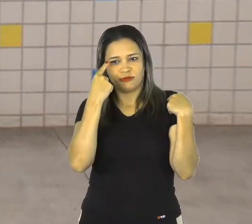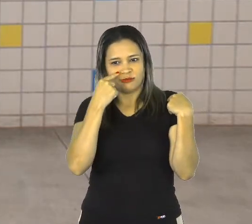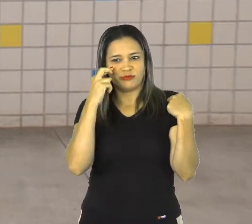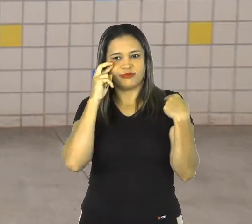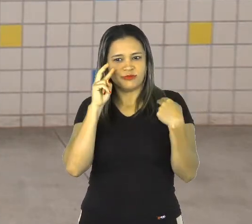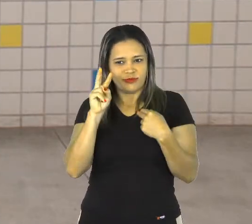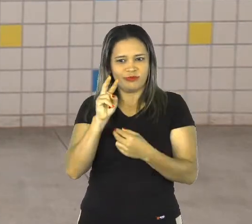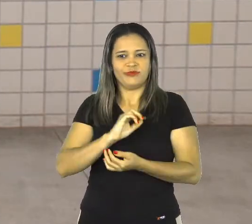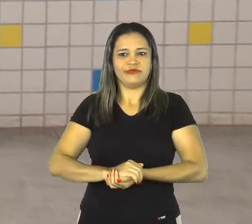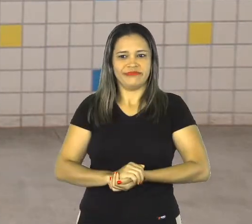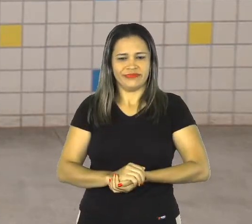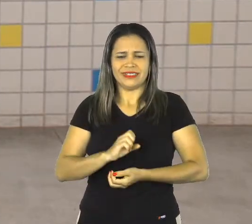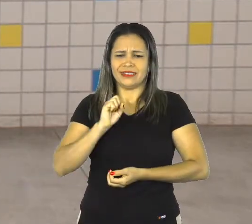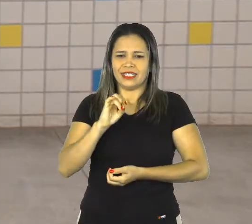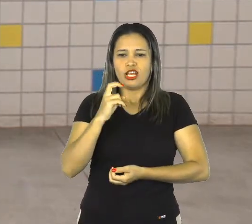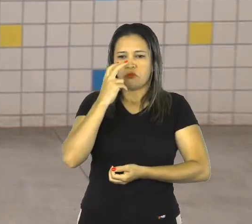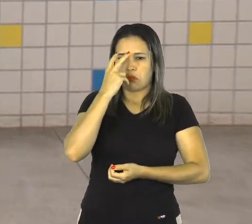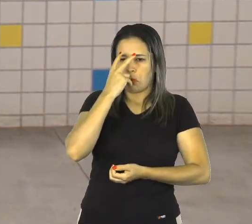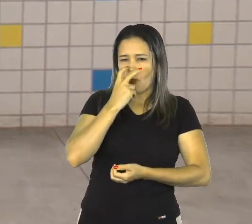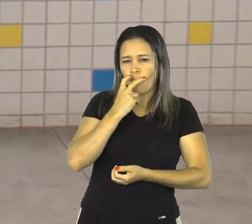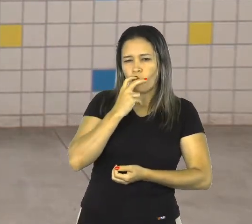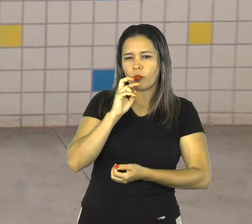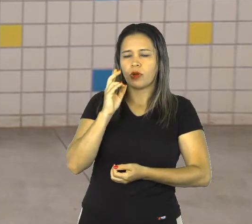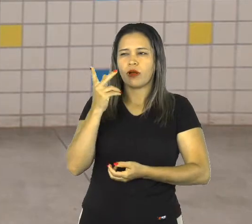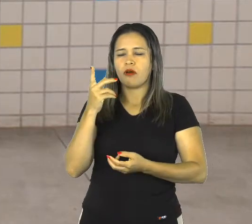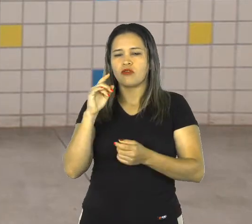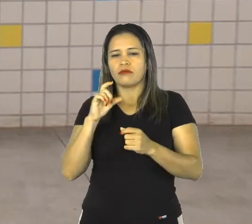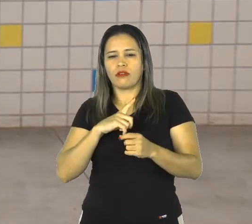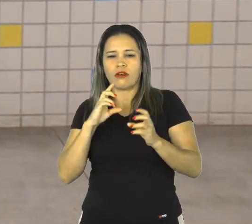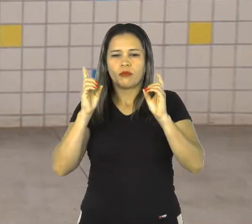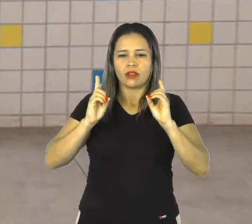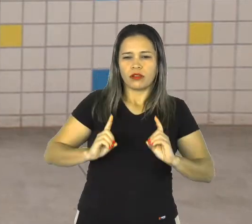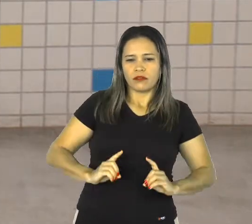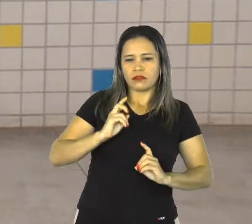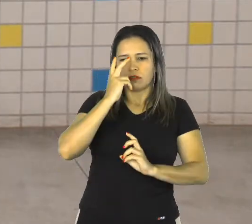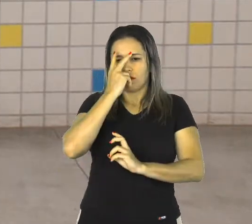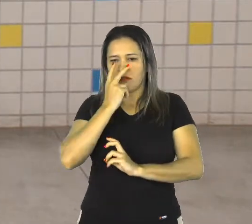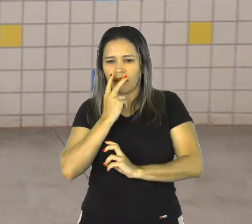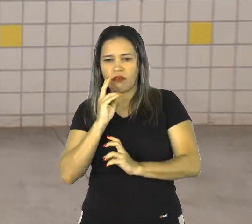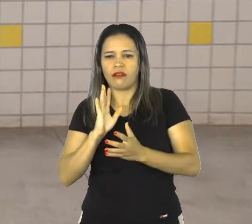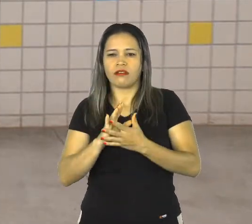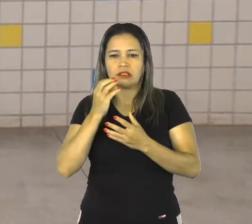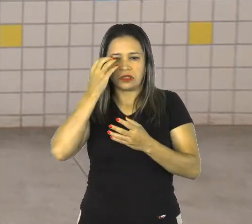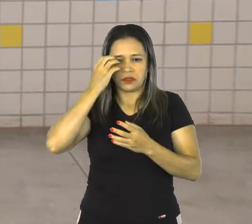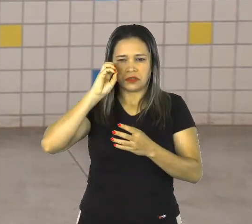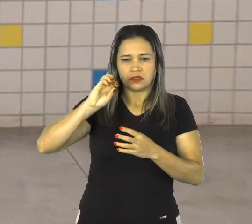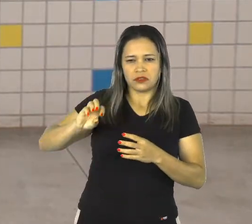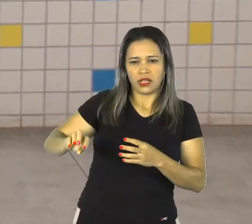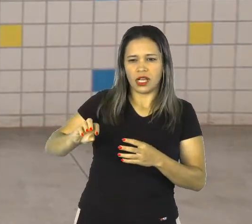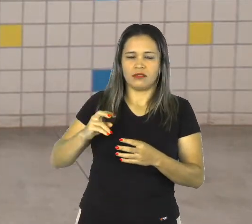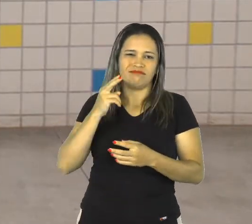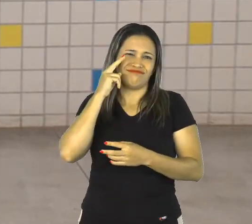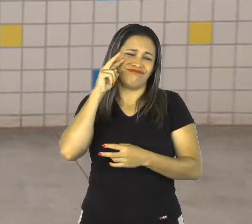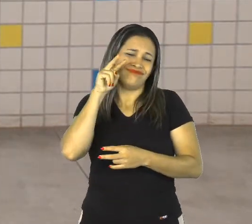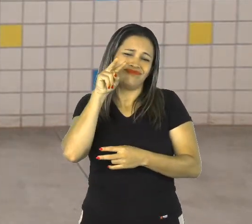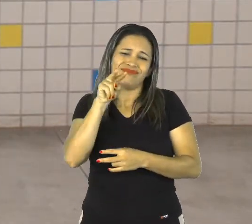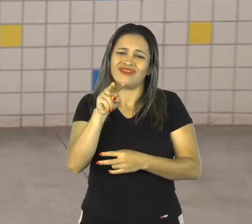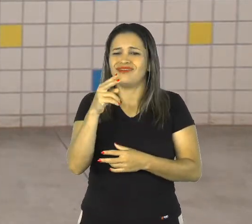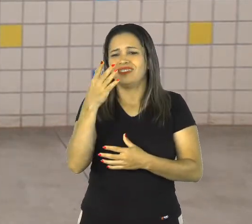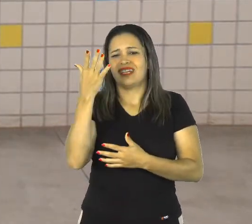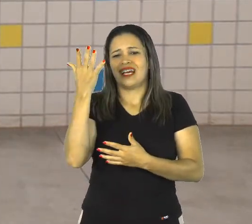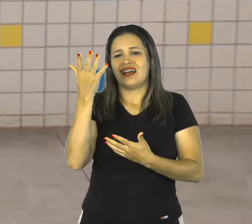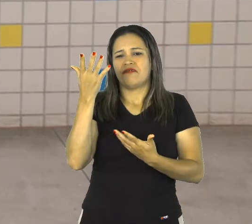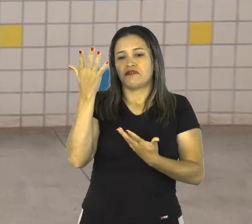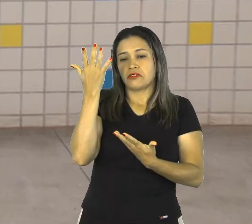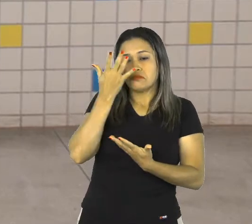é? Sem os nossos olhos, ou se nós temos alguma deficiência, a gente não vai enxergar as coisas com tanta nitidez,